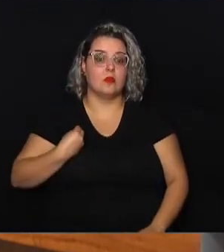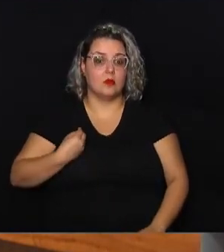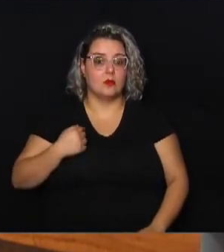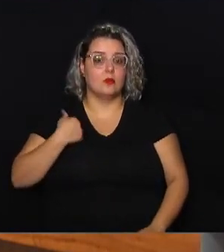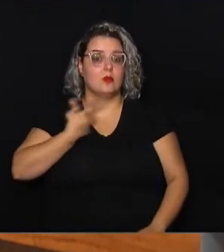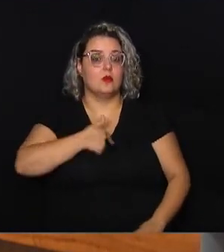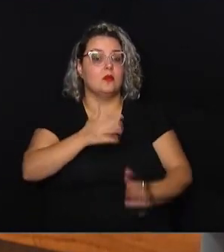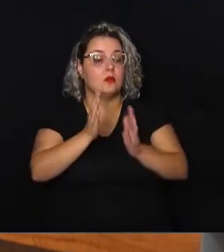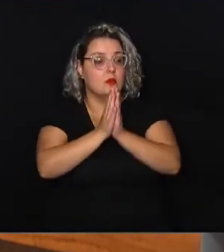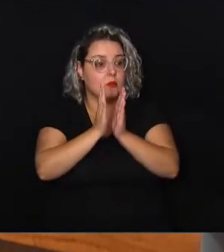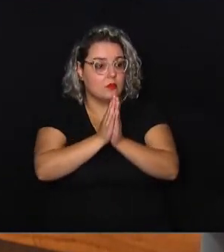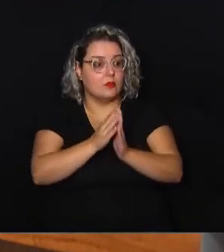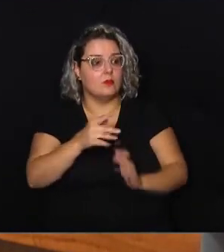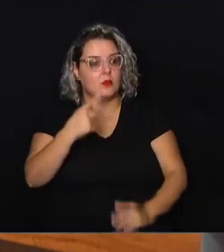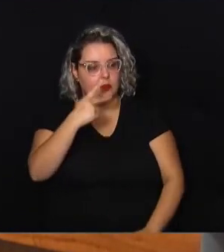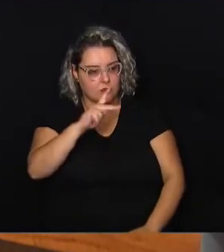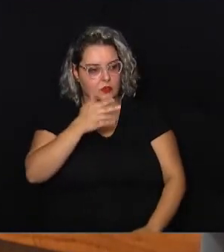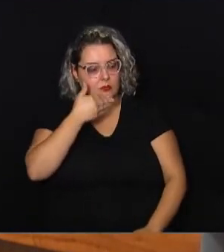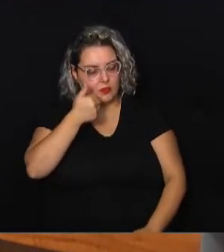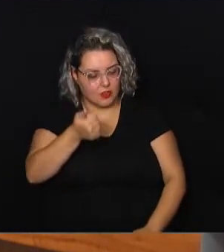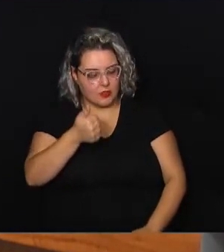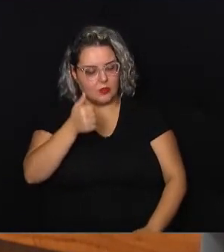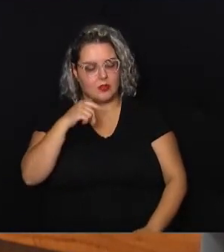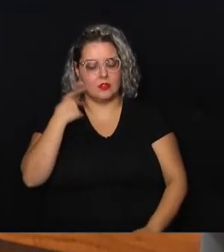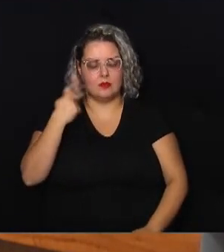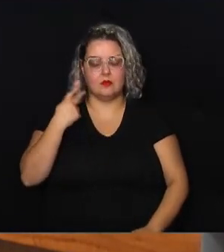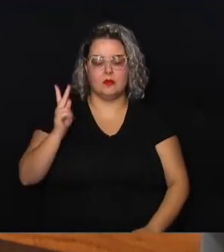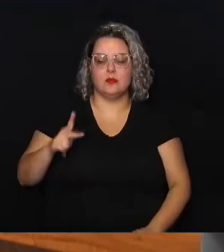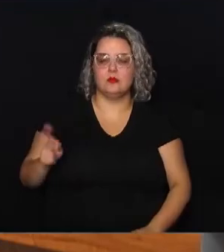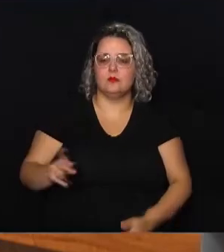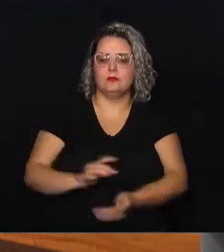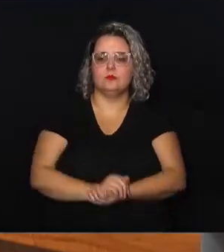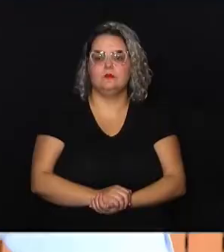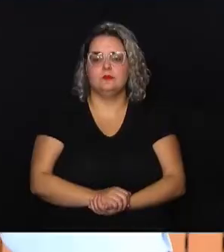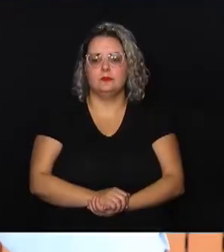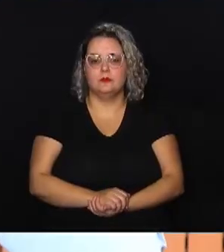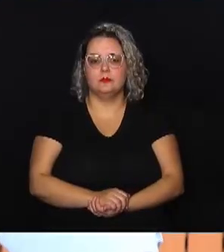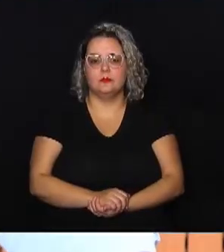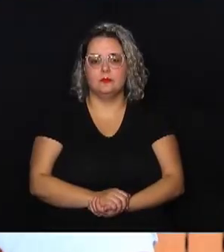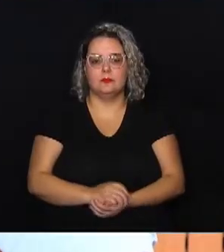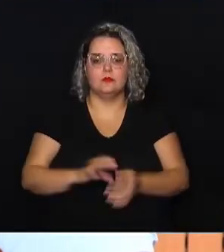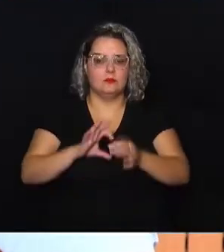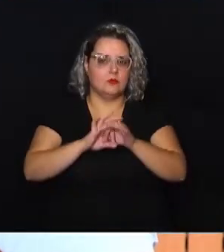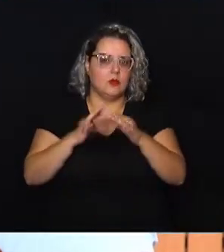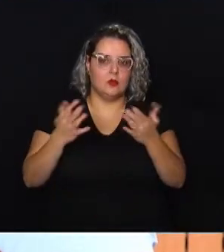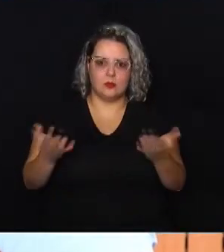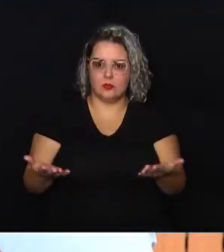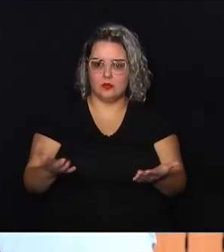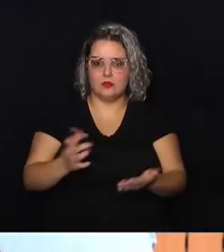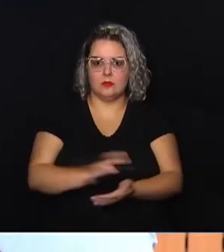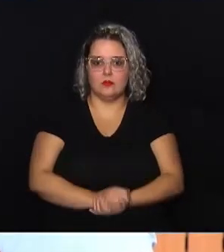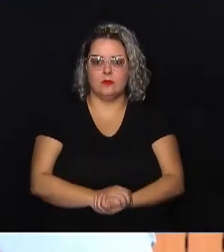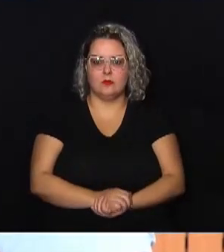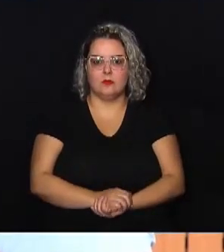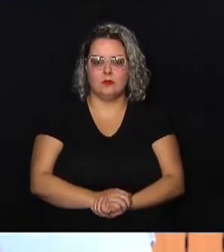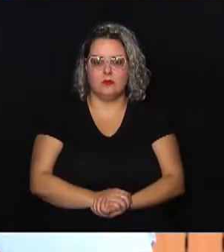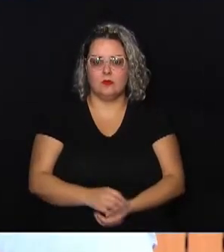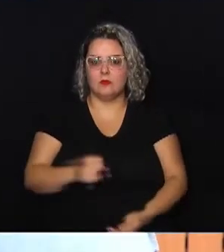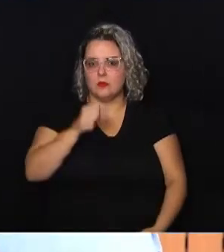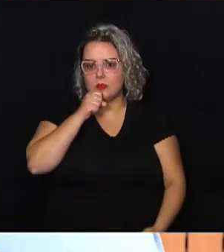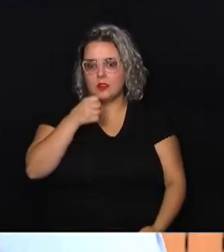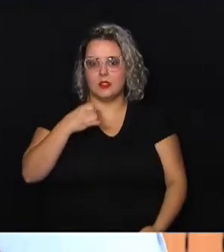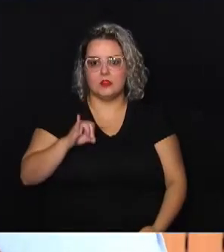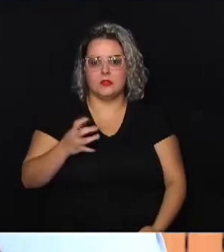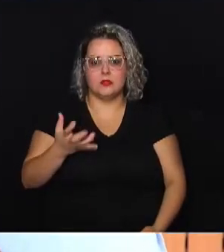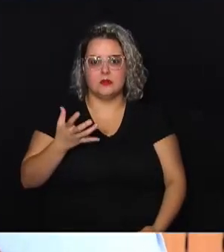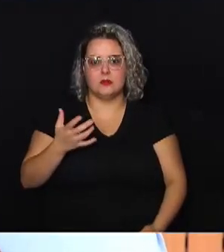oramos para a sua recuperação. Eu vou deixar aqui esse microfone para, se alguém